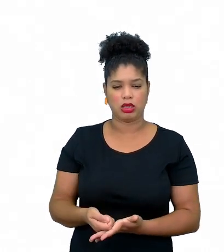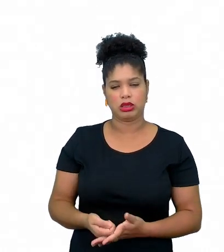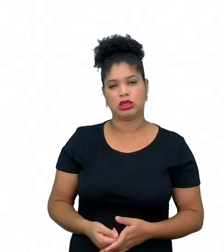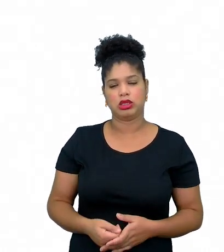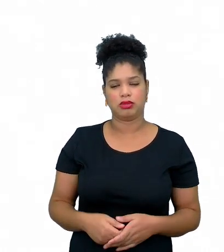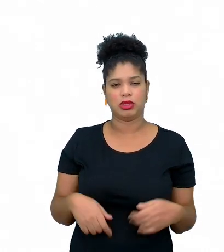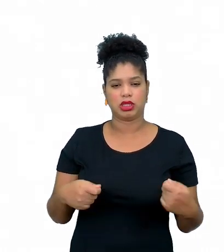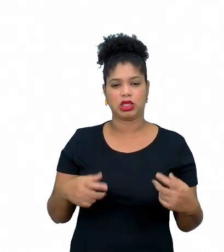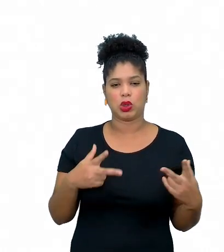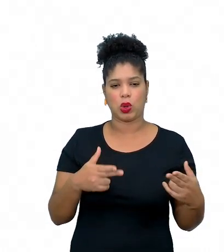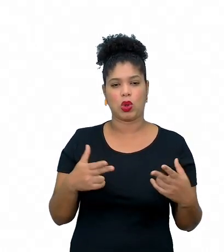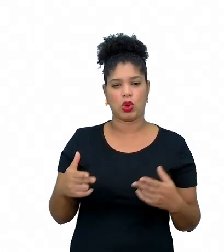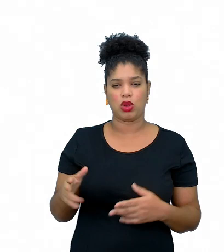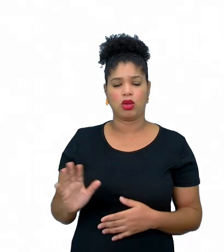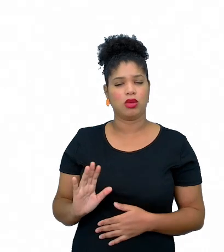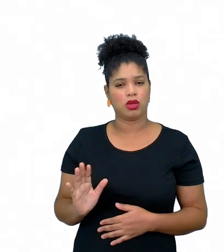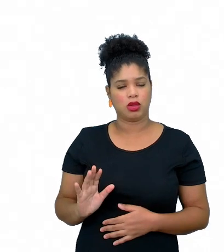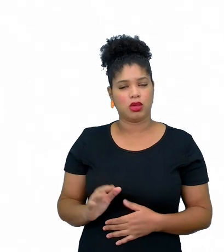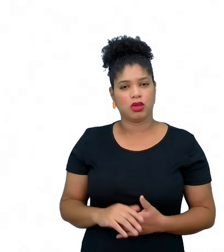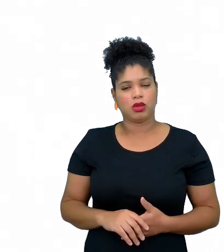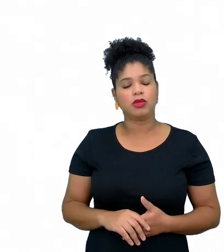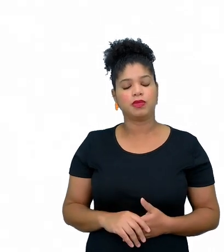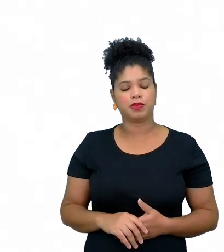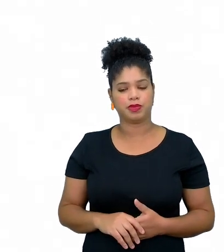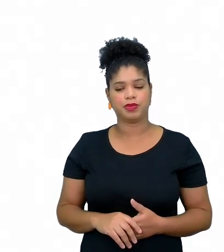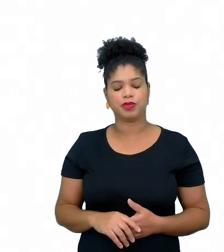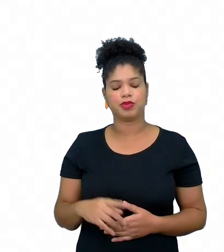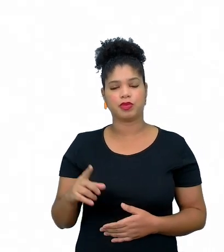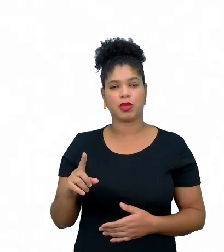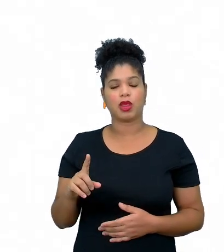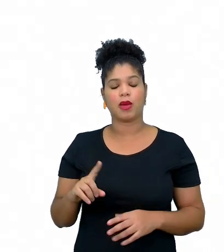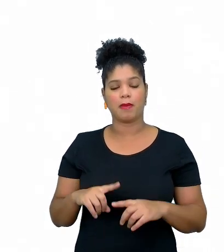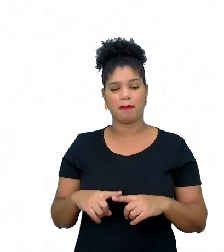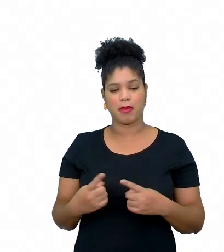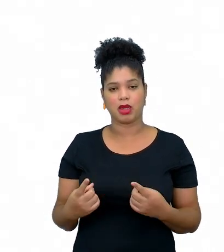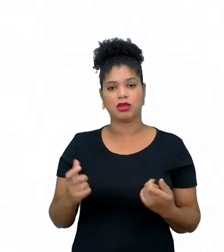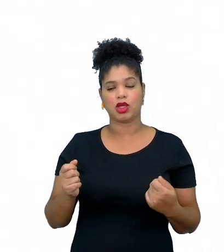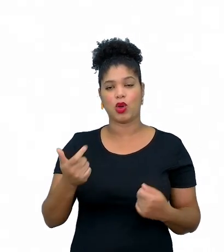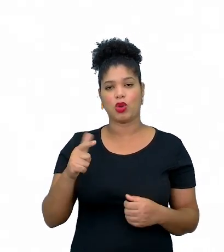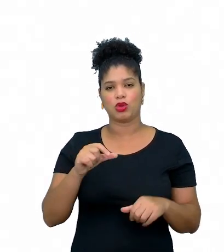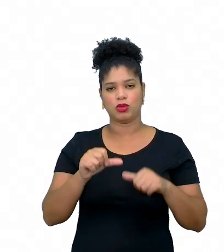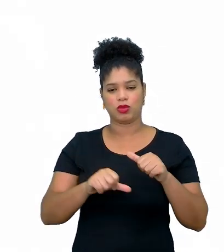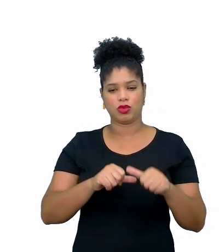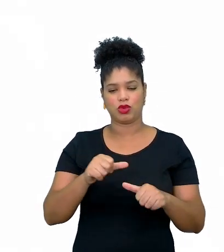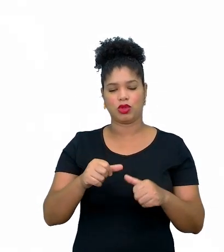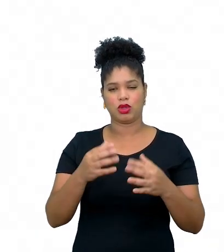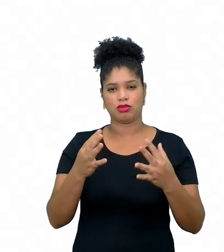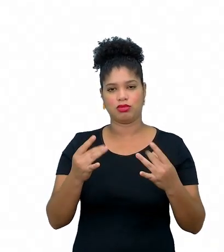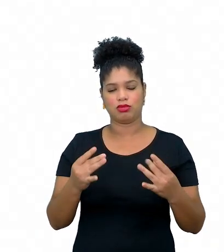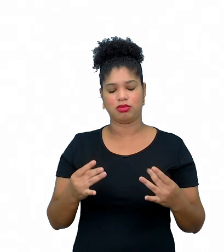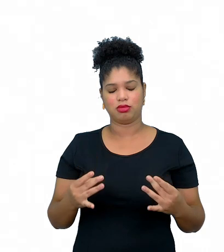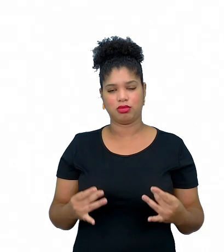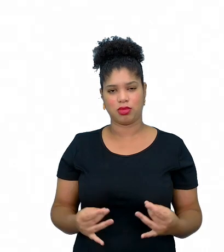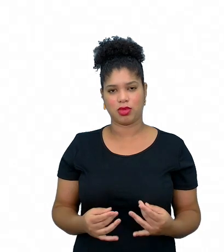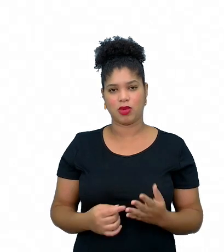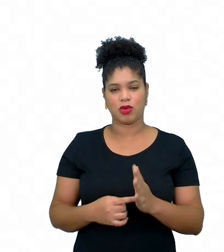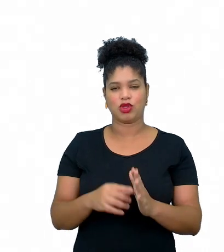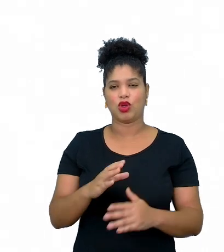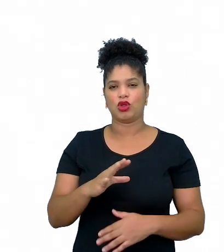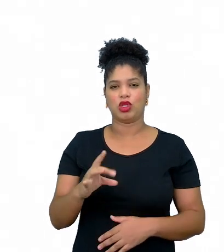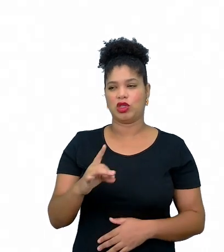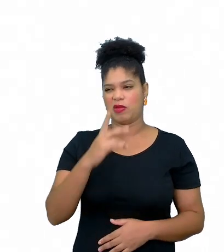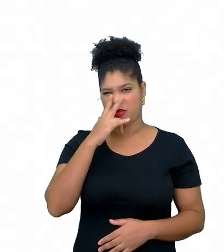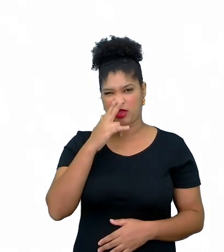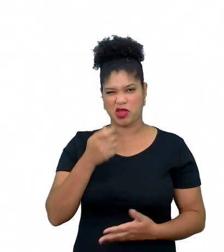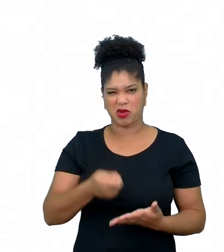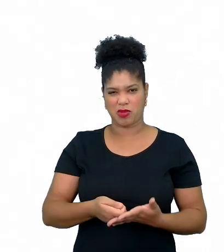entregar esse modelo, vai ser este modelo exatamente como foi descrito e entreguei para o coordenador